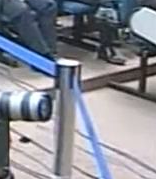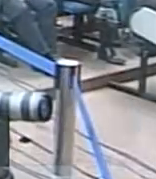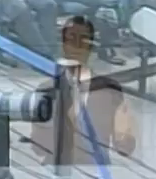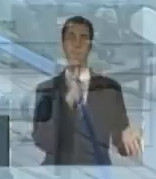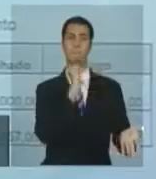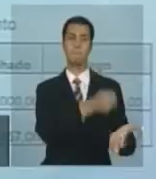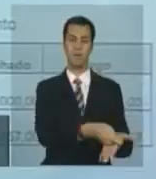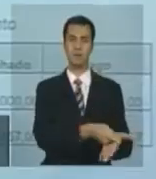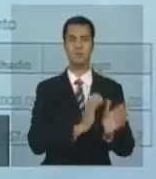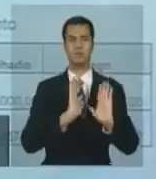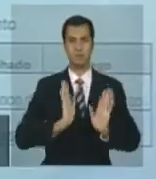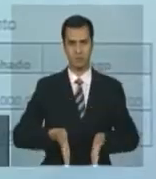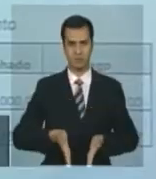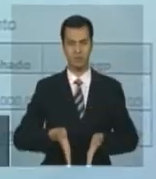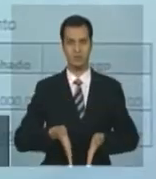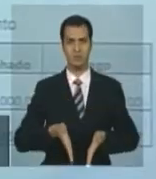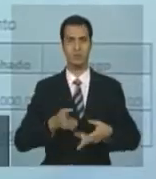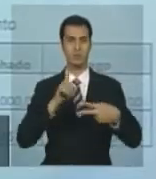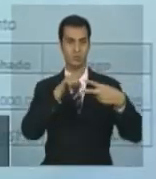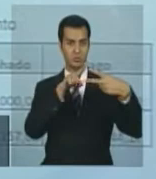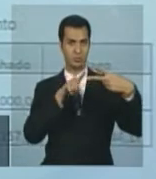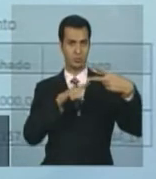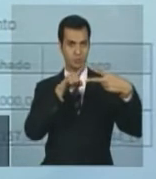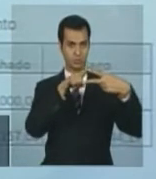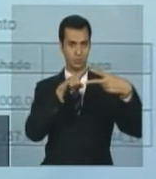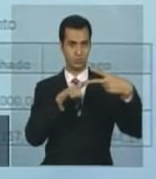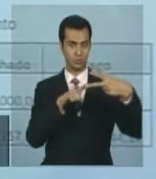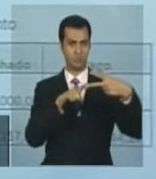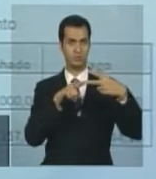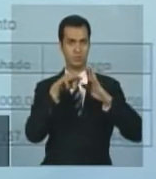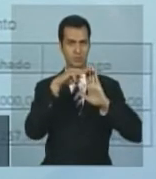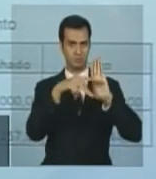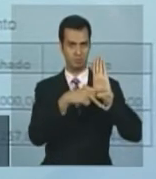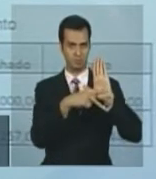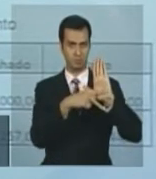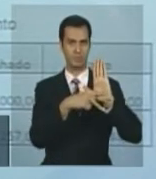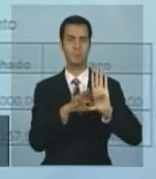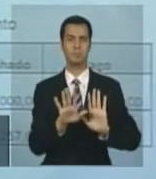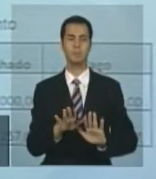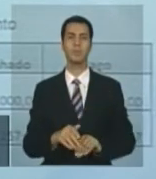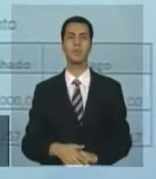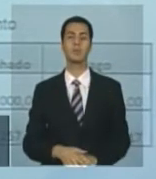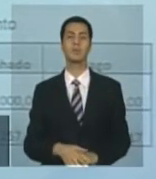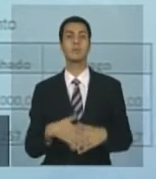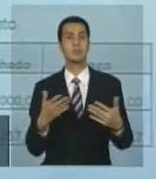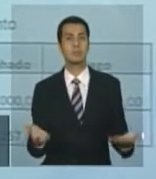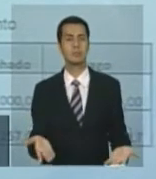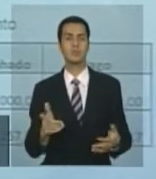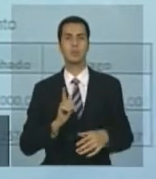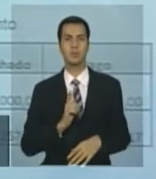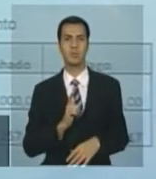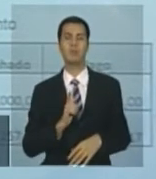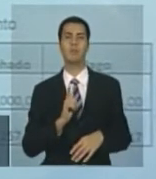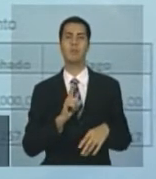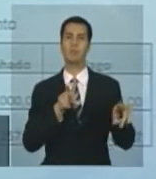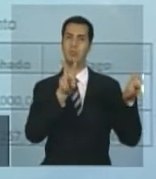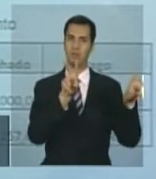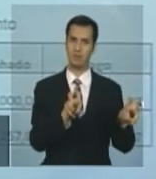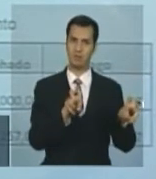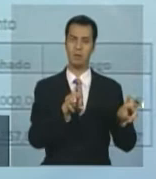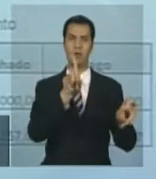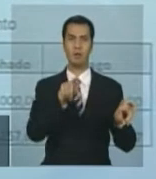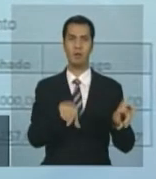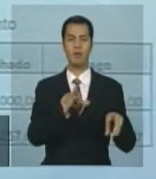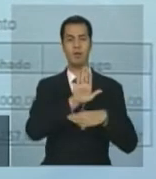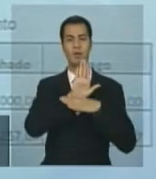relativo a essas duas rubricas. Então, em relação à resposta a desastres, que,